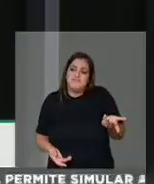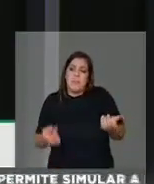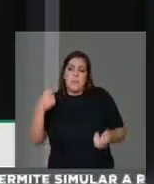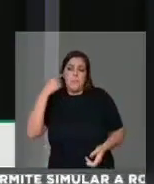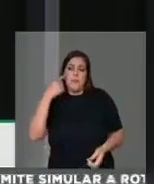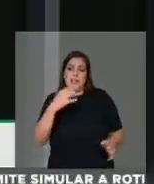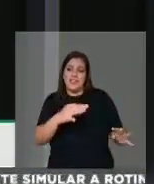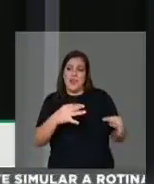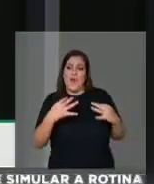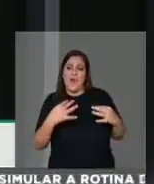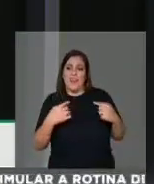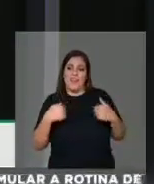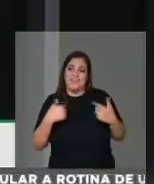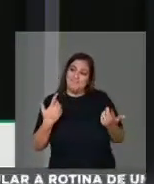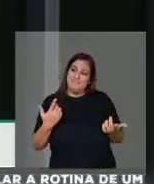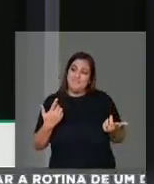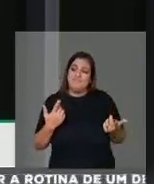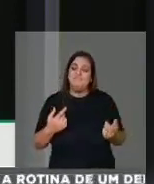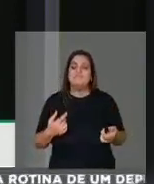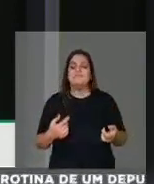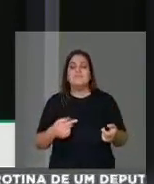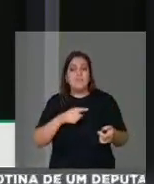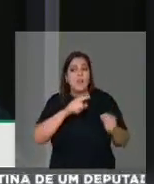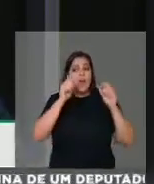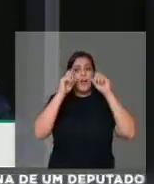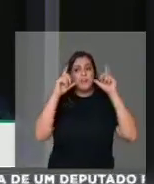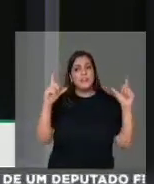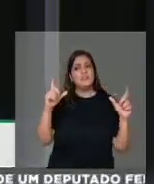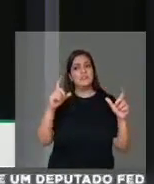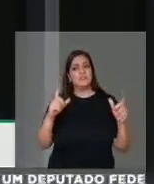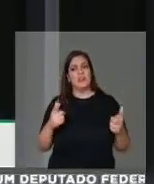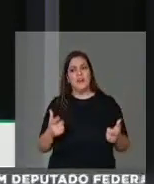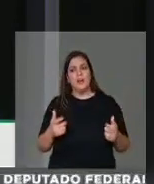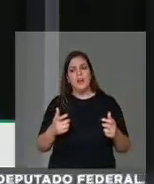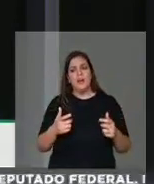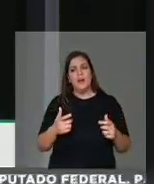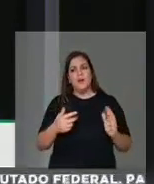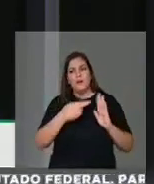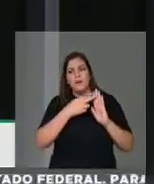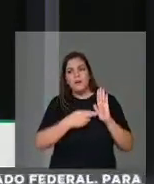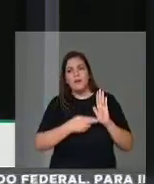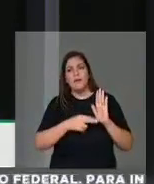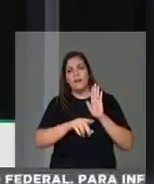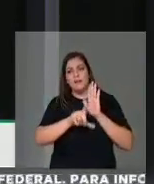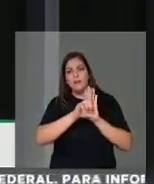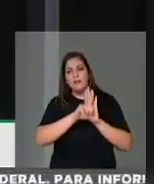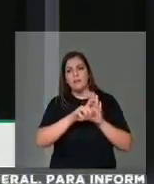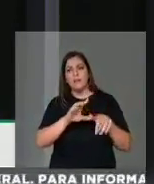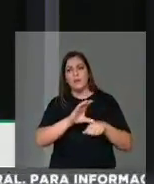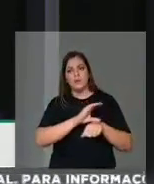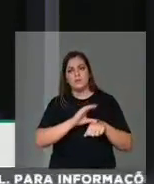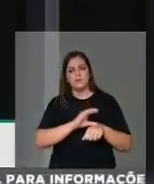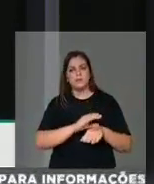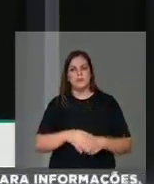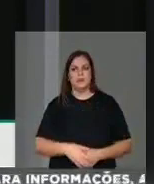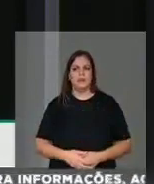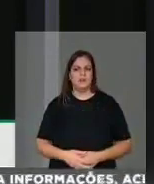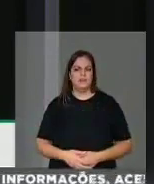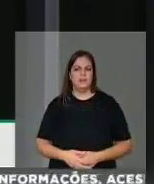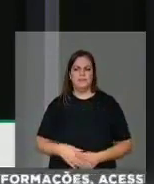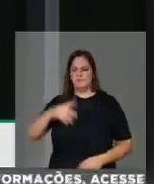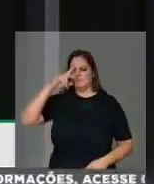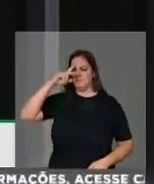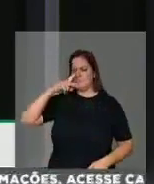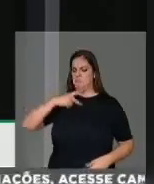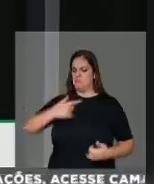que se atenham à Constituição, se atenham aos autos e esqueçam as